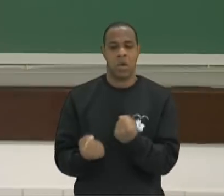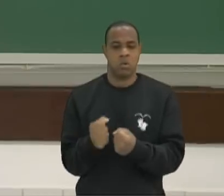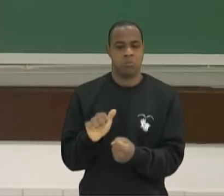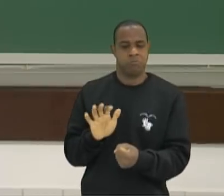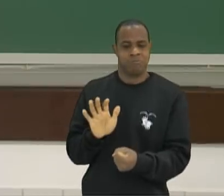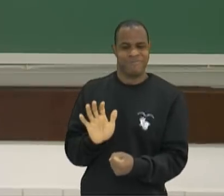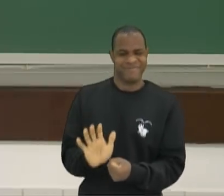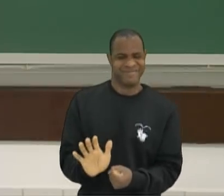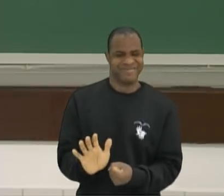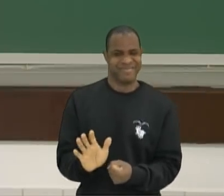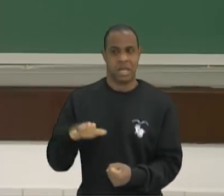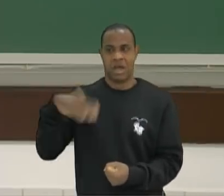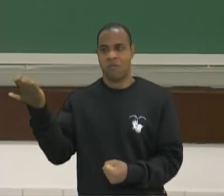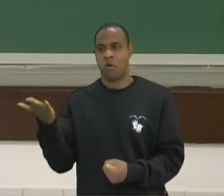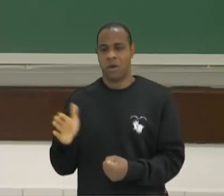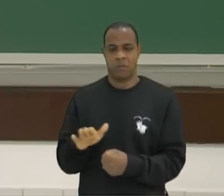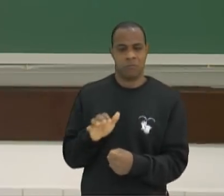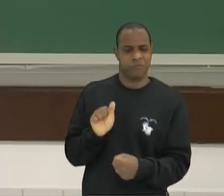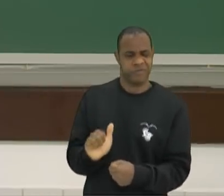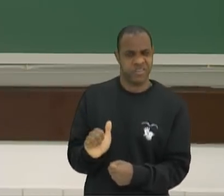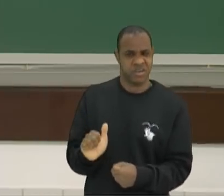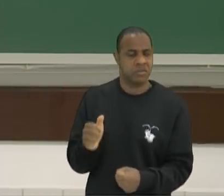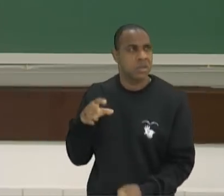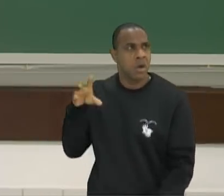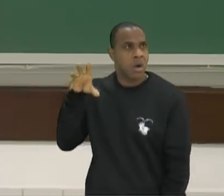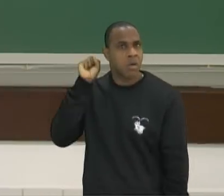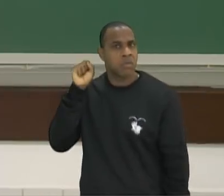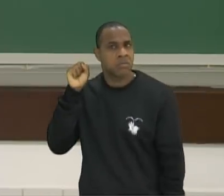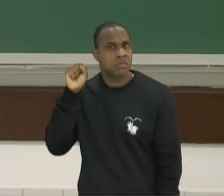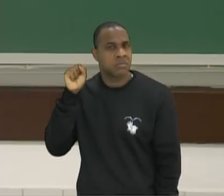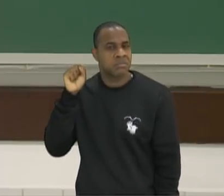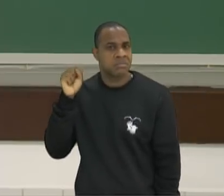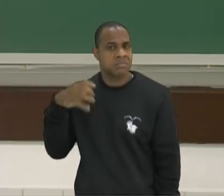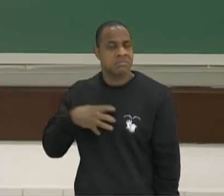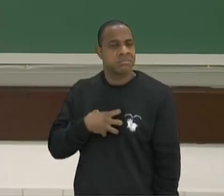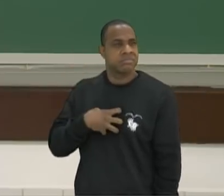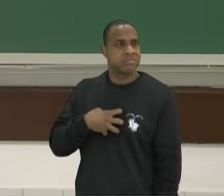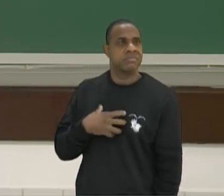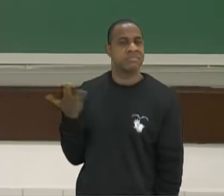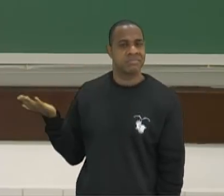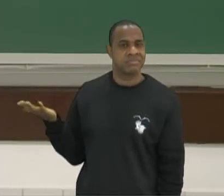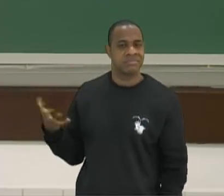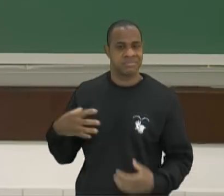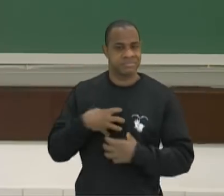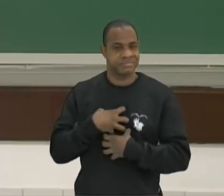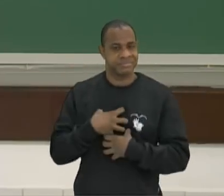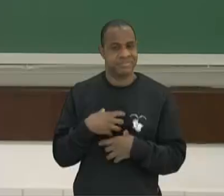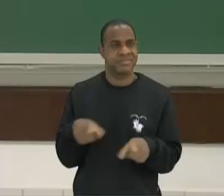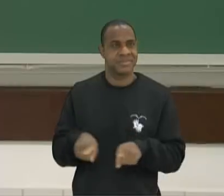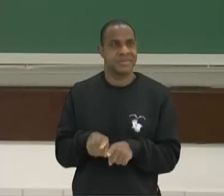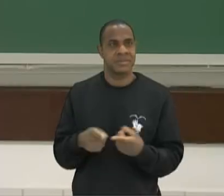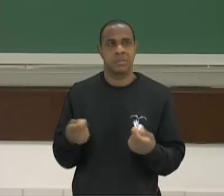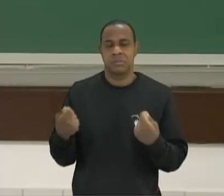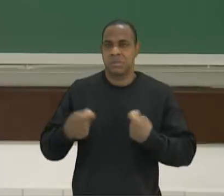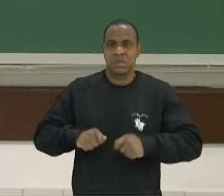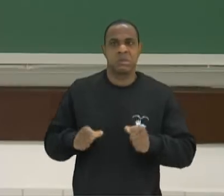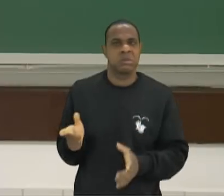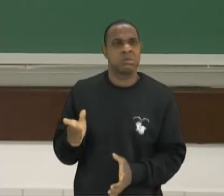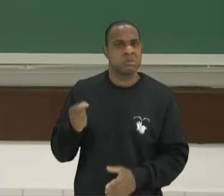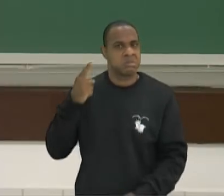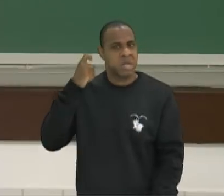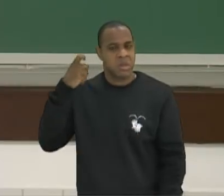seu quarto, você pode ouvir barulhos externos a ele. Então, não quer dizer que necessariamente esse barulho,